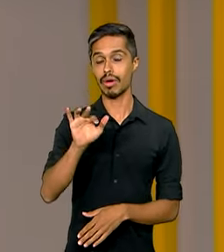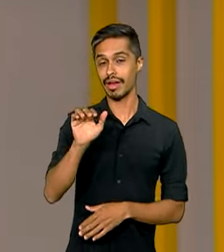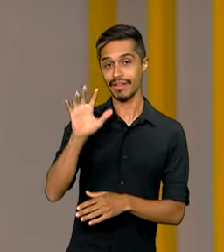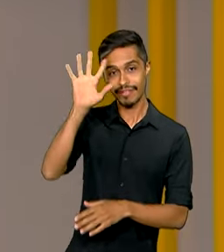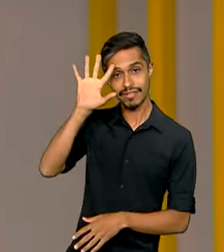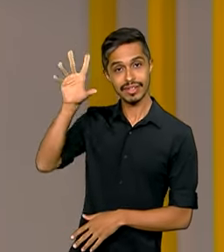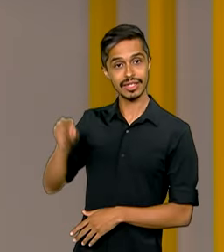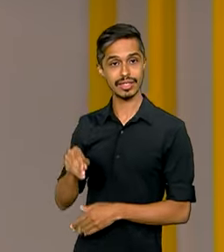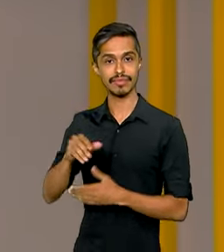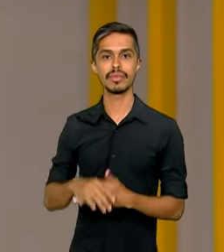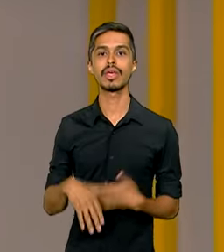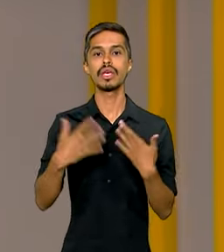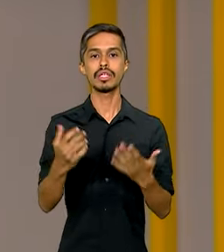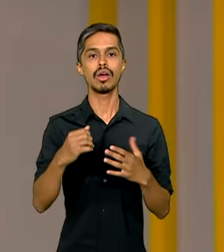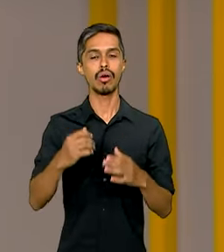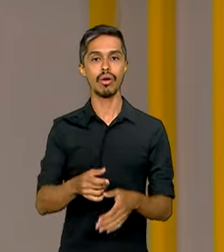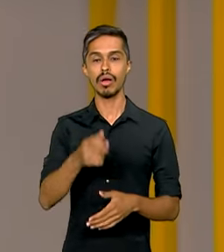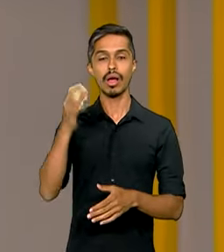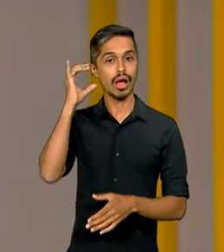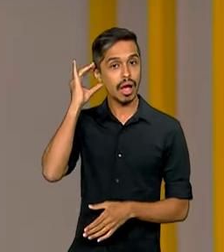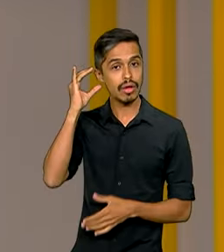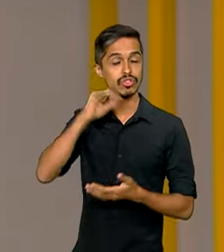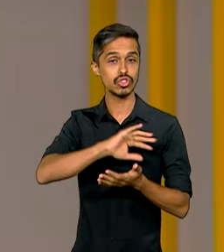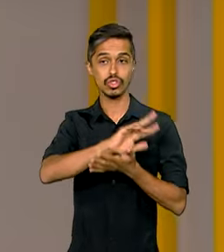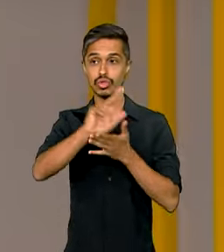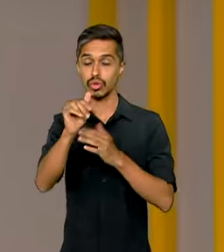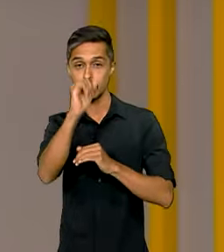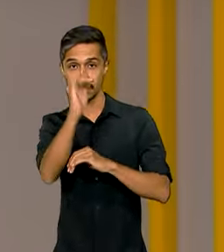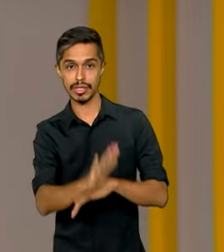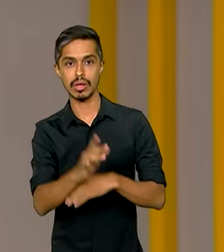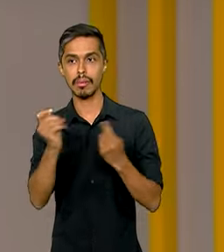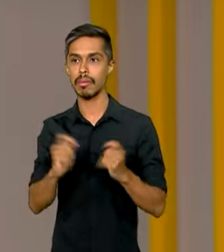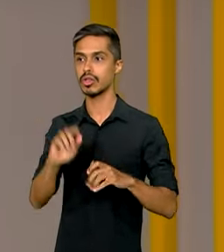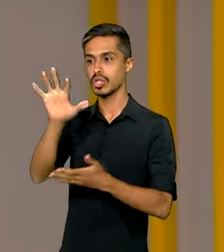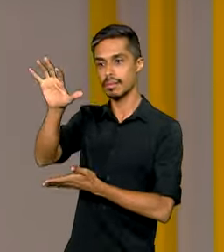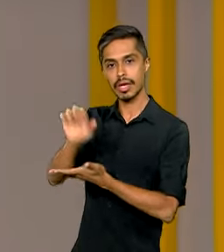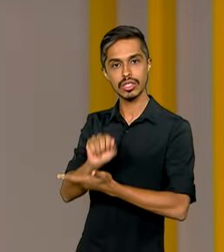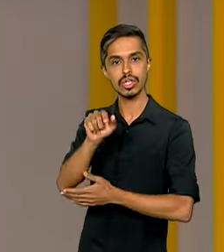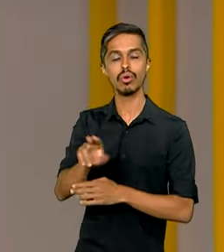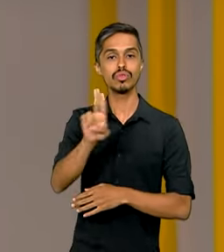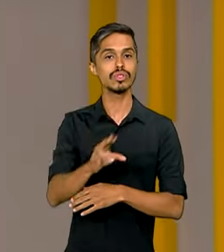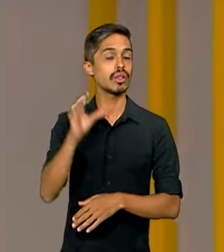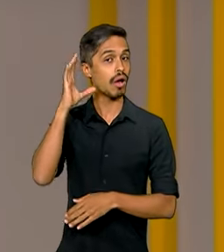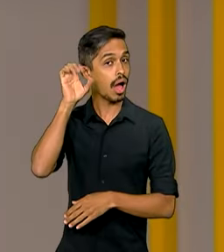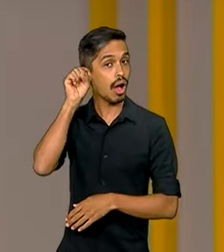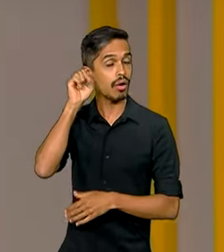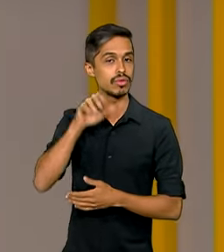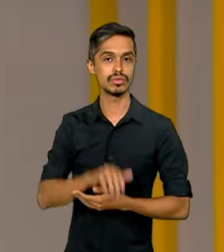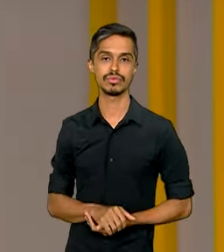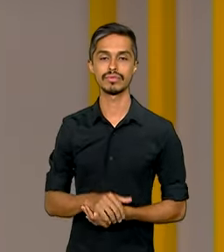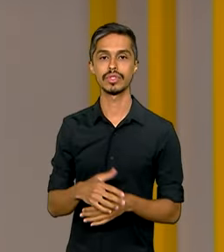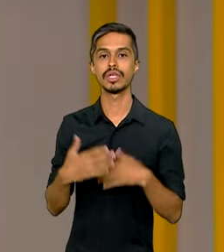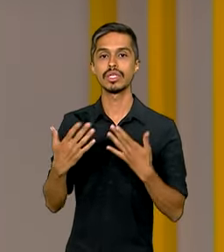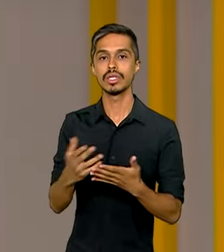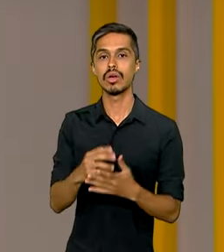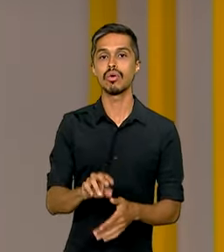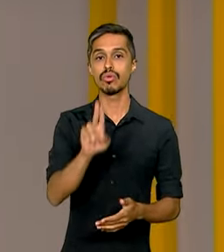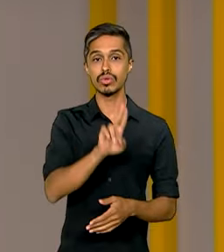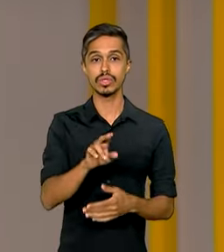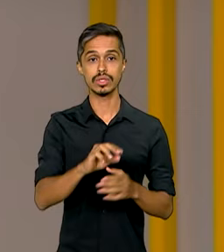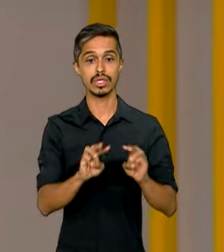emissoras de rádio em todo o Brasil podem baixar esses boletins jornalísticos em áudio nos sites rede nacional de